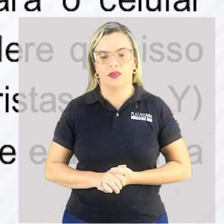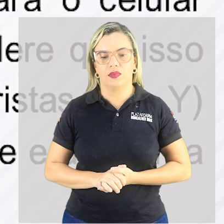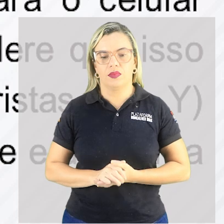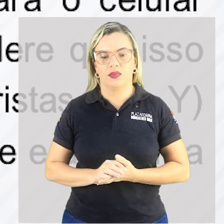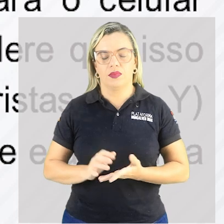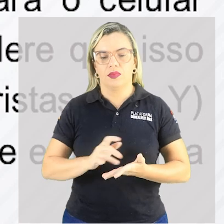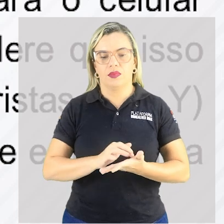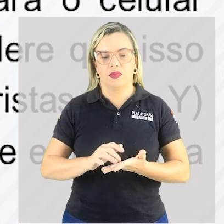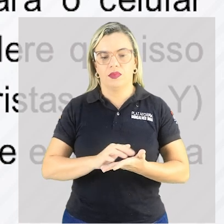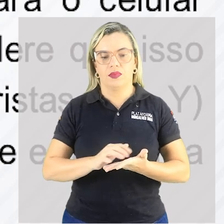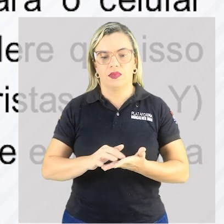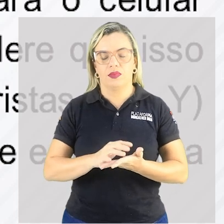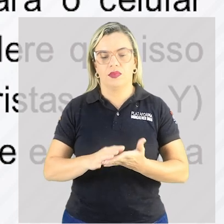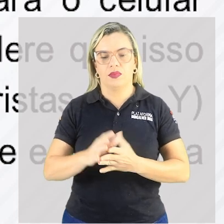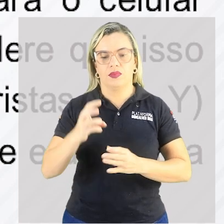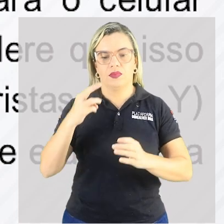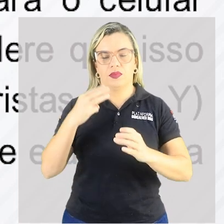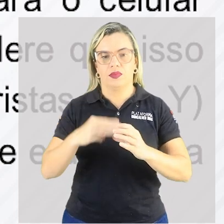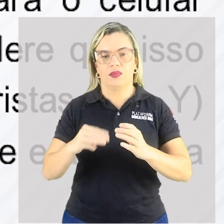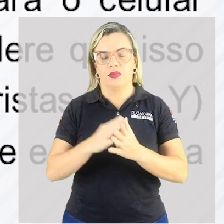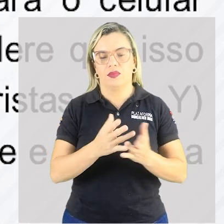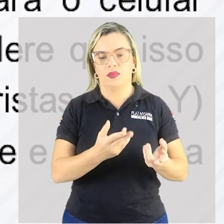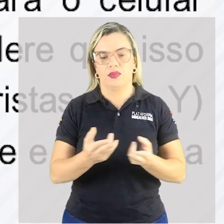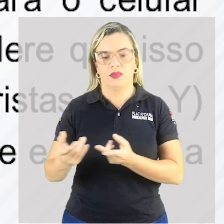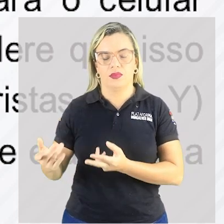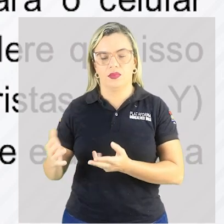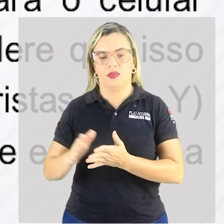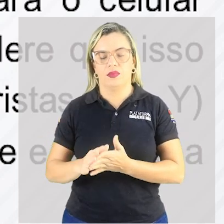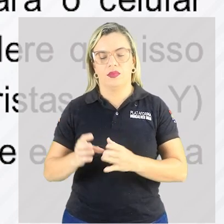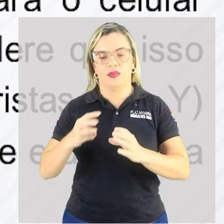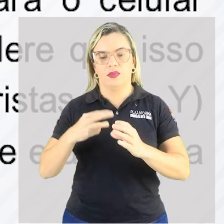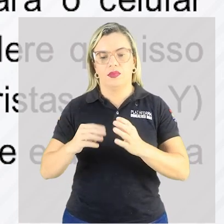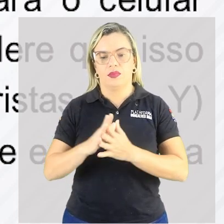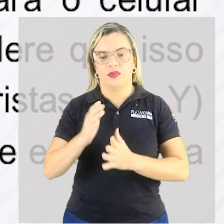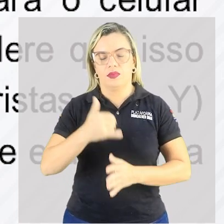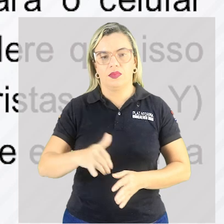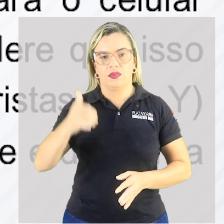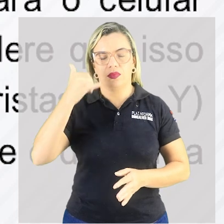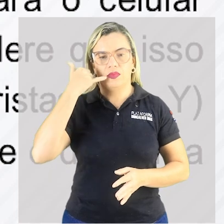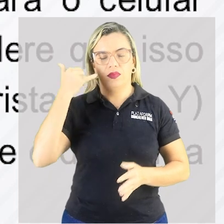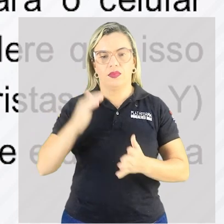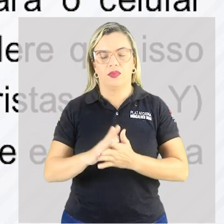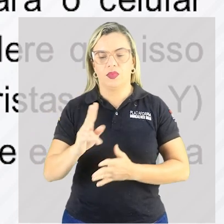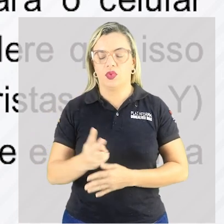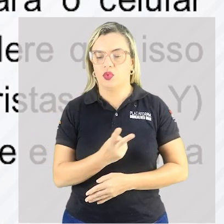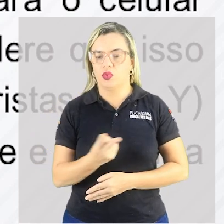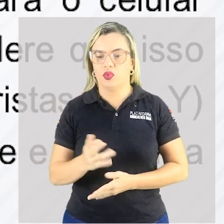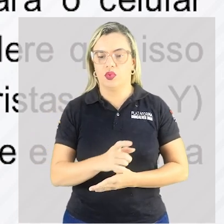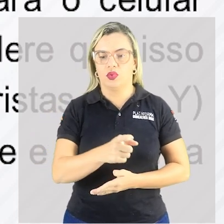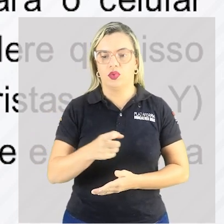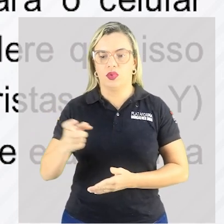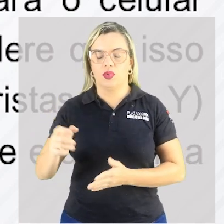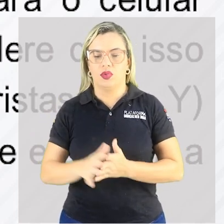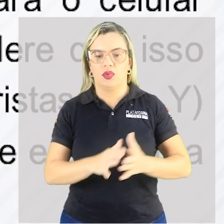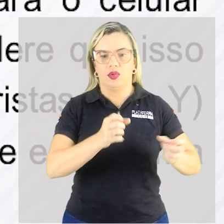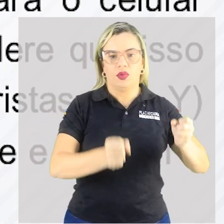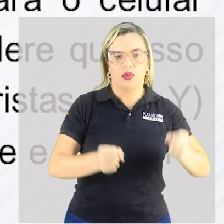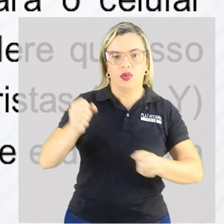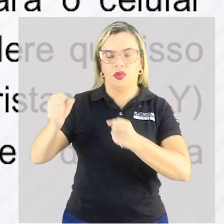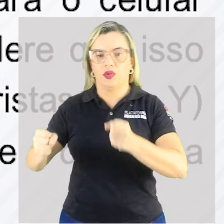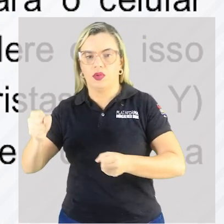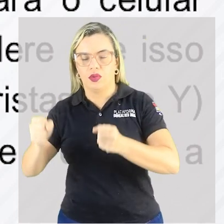e digitam a mesma mensagem em seus celulares. Dado importante, os dois motoristas estão com o que, turma?